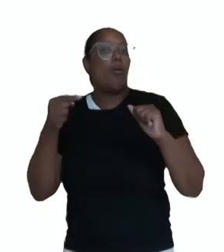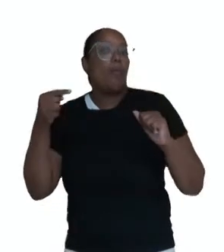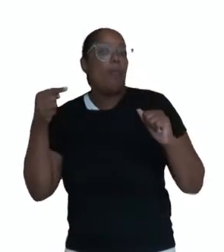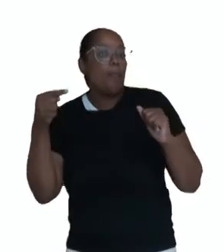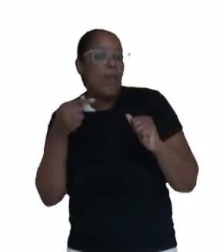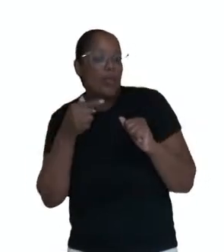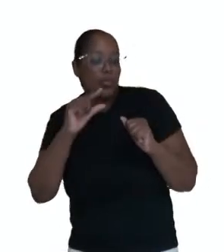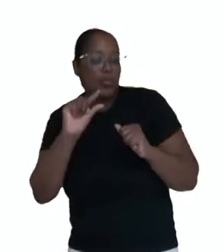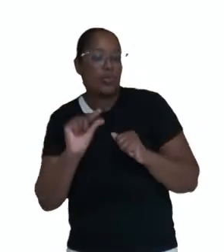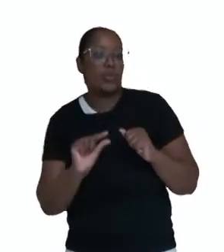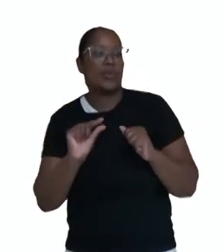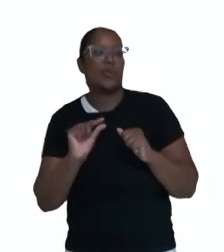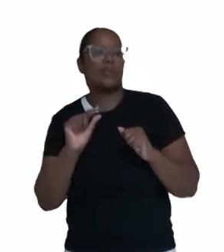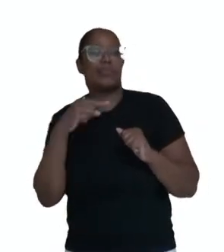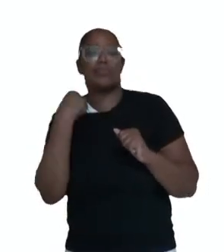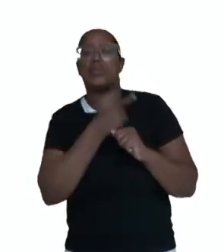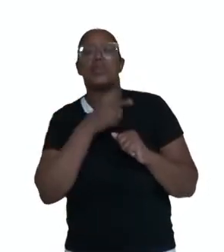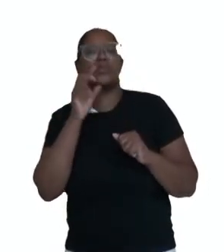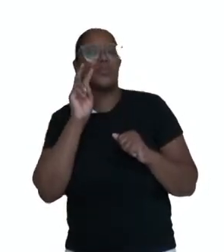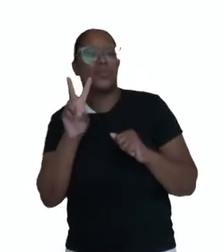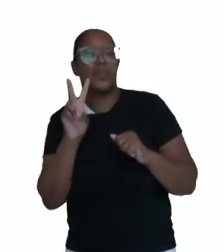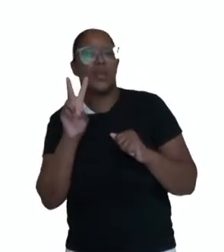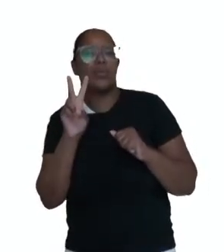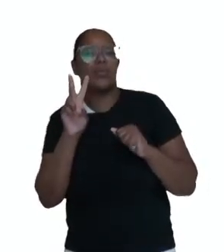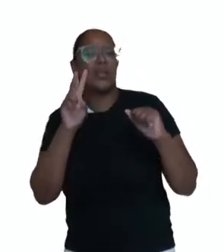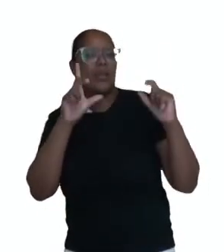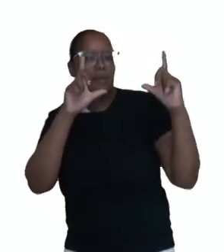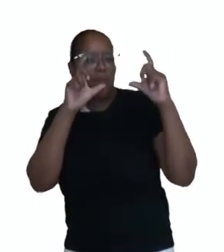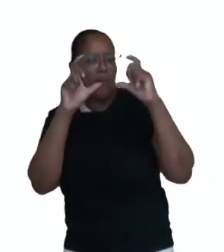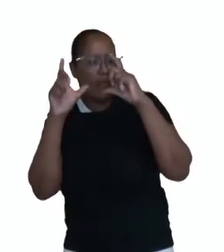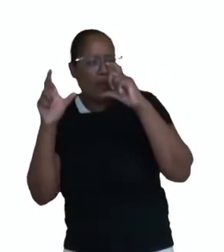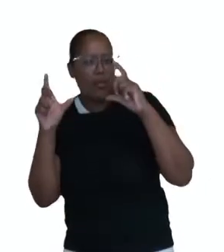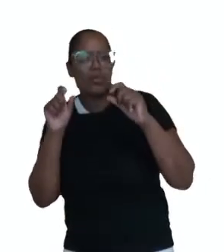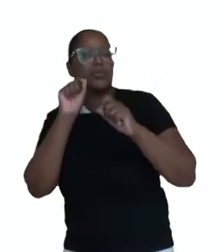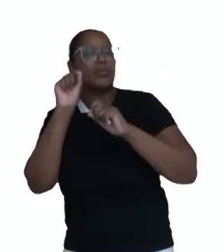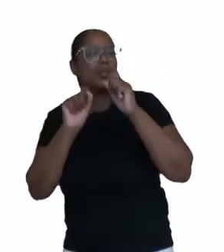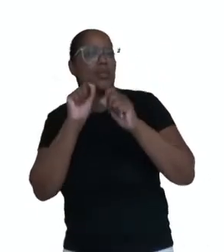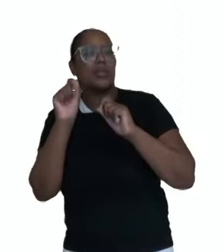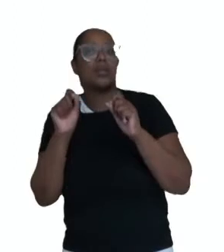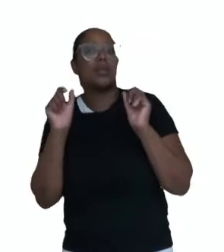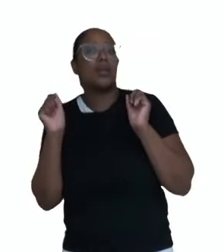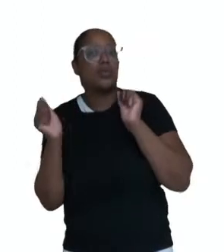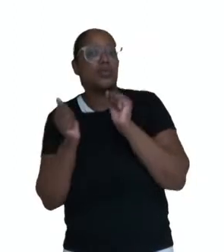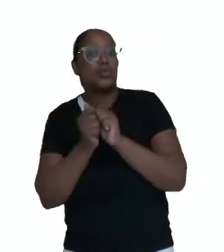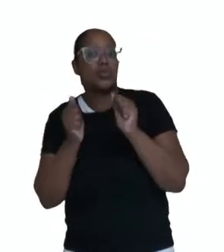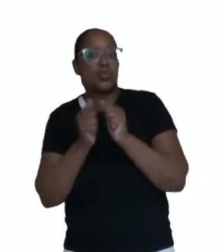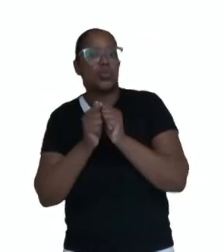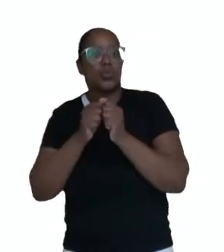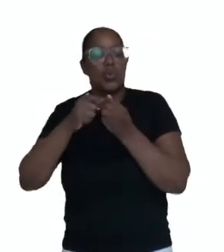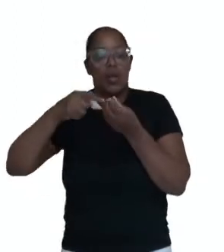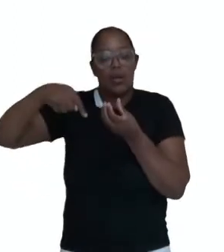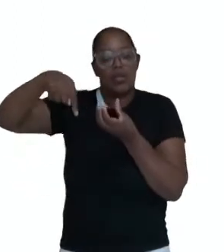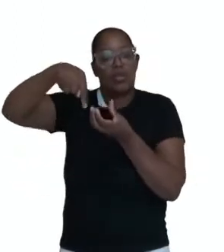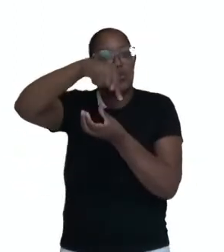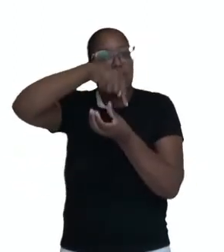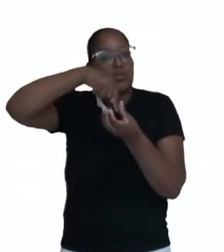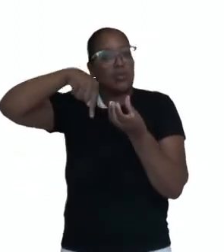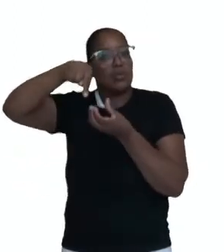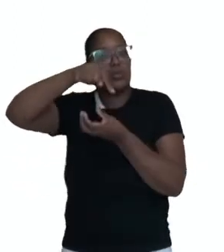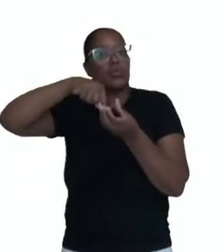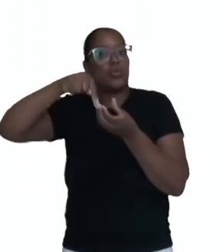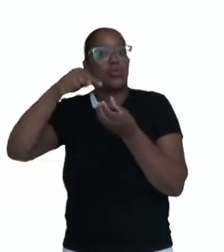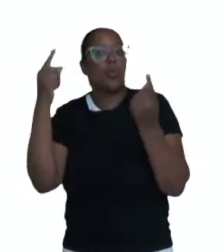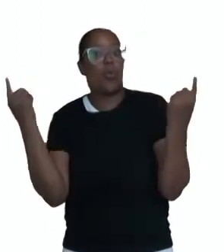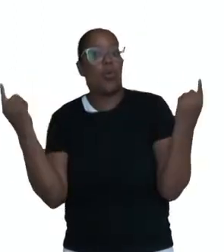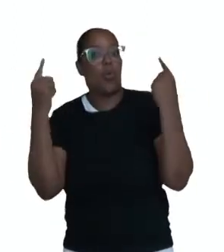aqui nós estamos tendo, nessa animação aqui do cantinho, nós estamos vendo que ele está girando no sentido horário. E